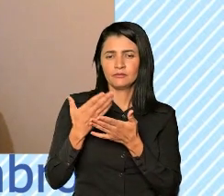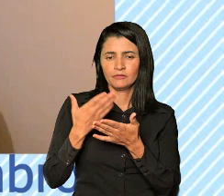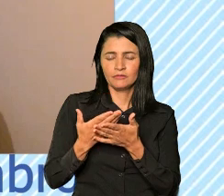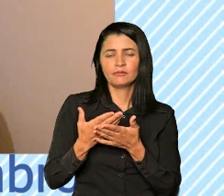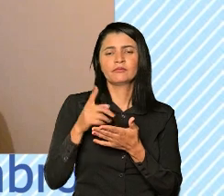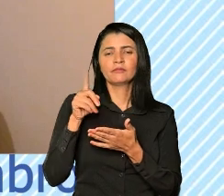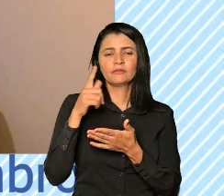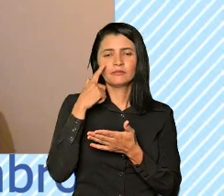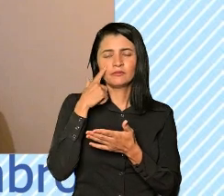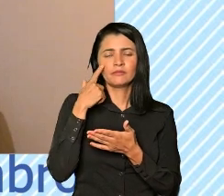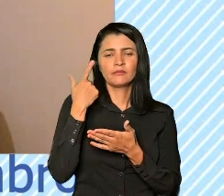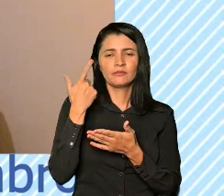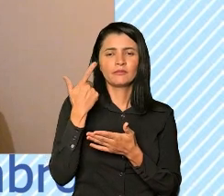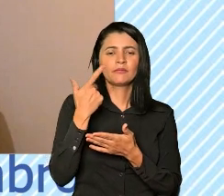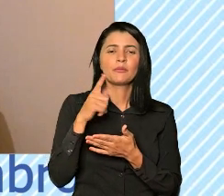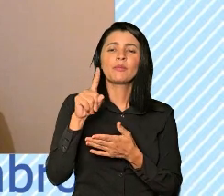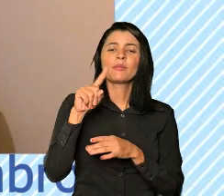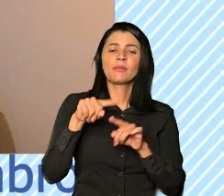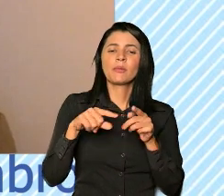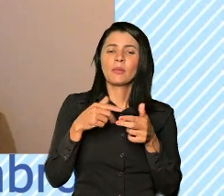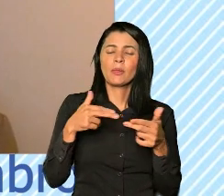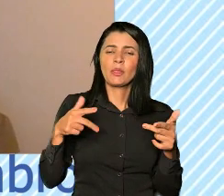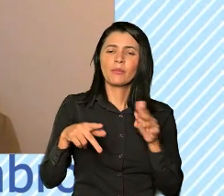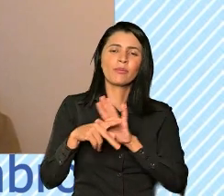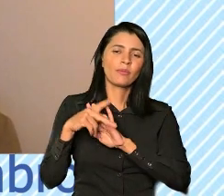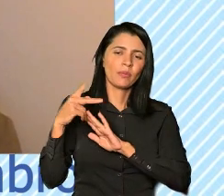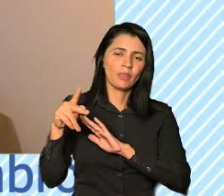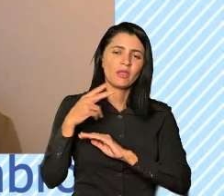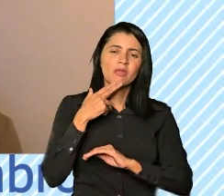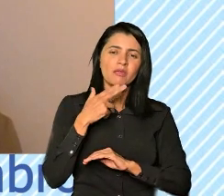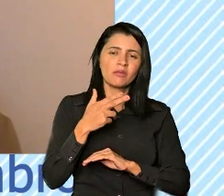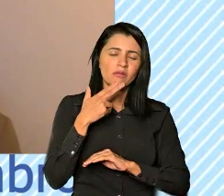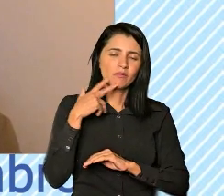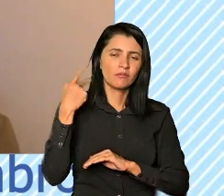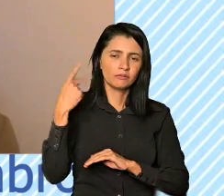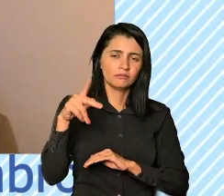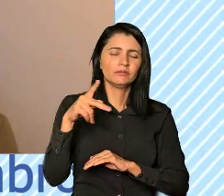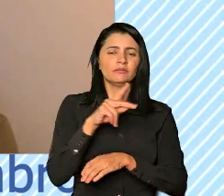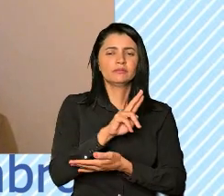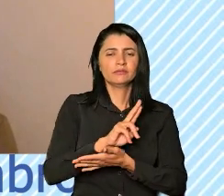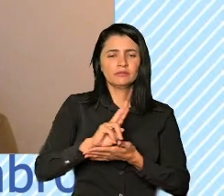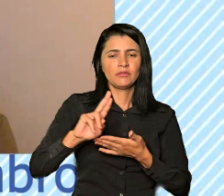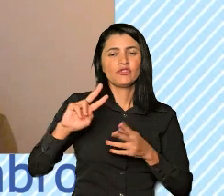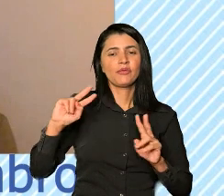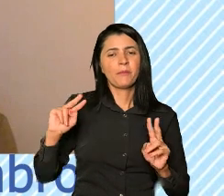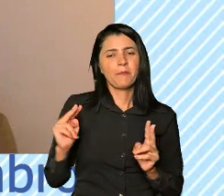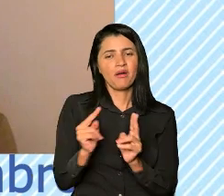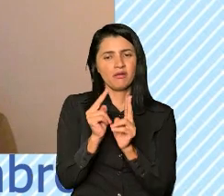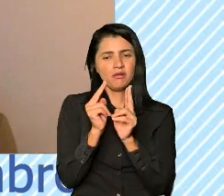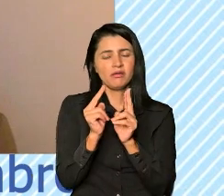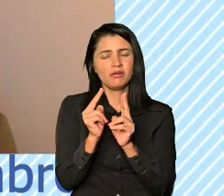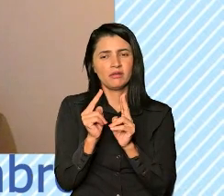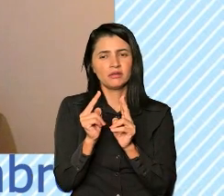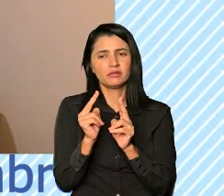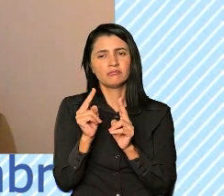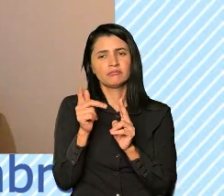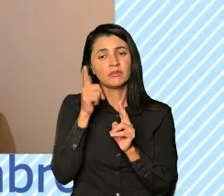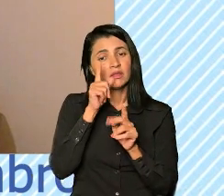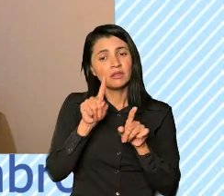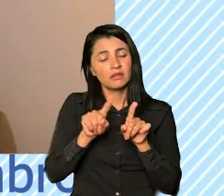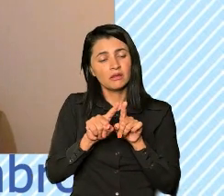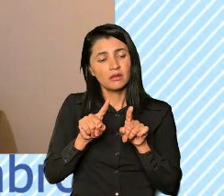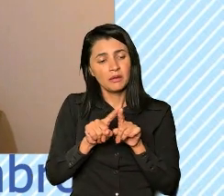Research em Droit e Material da Universidade Paris-Saclay, e conselheira